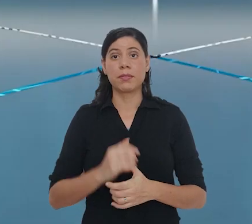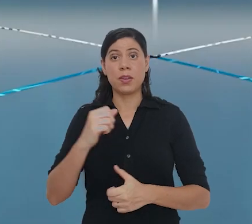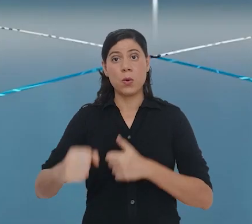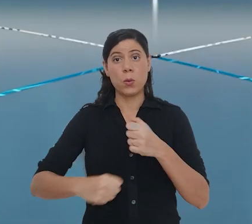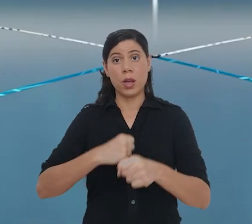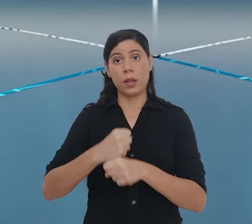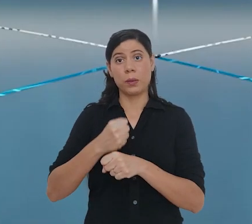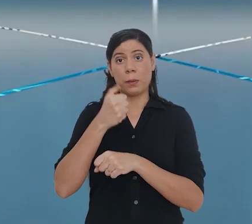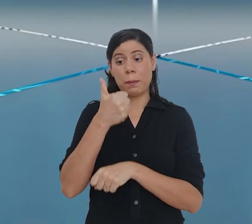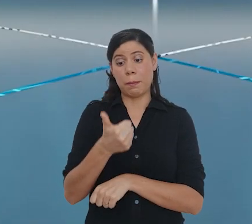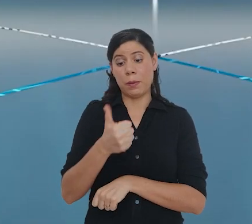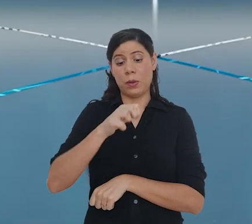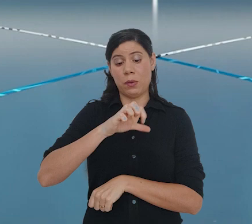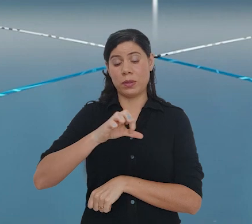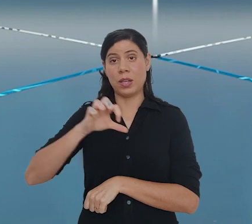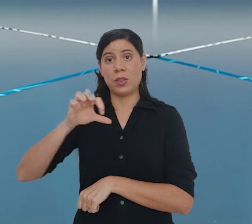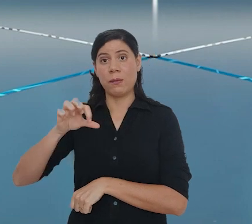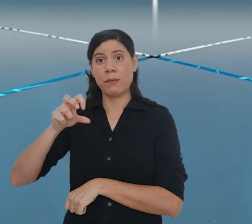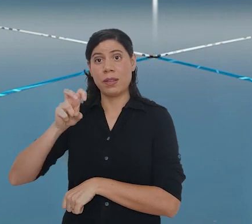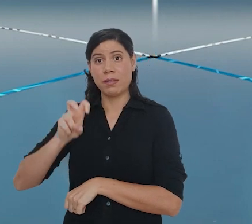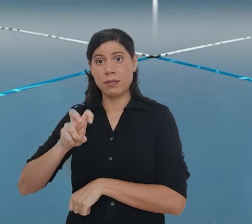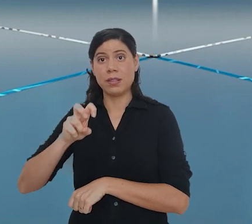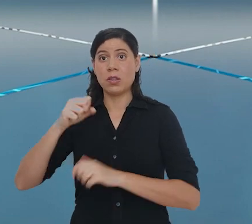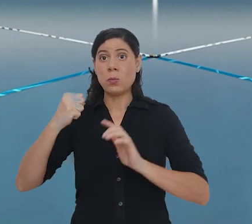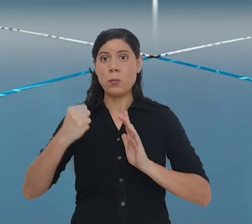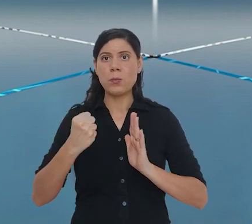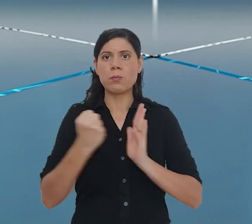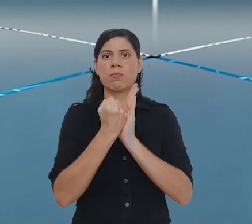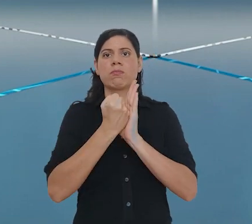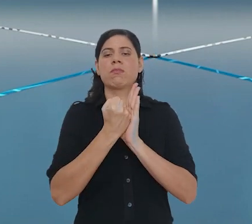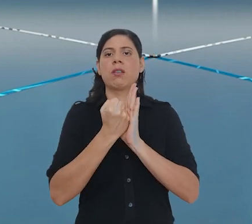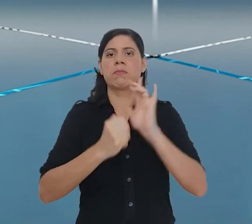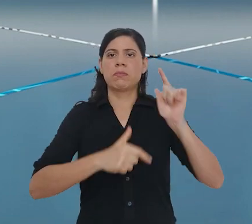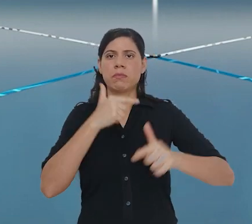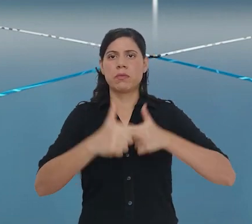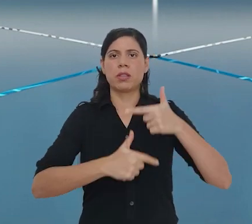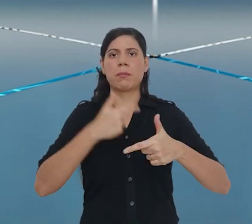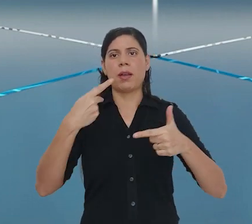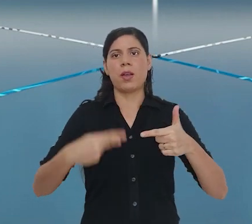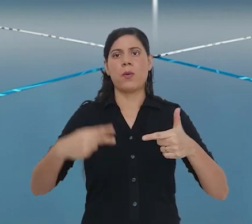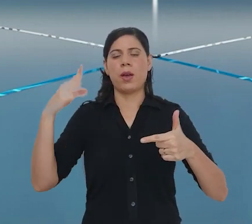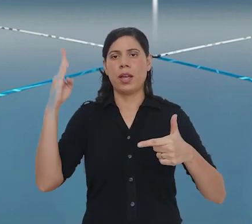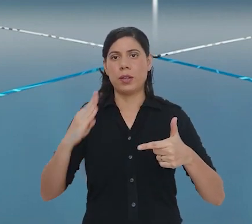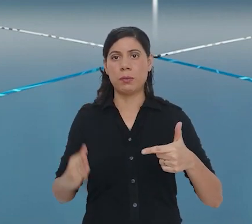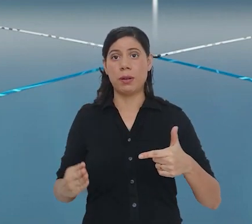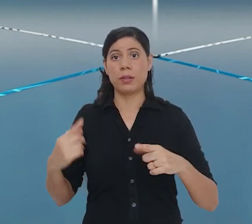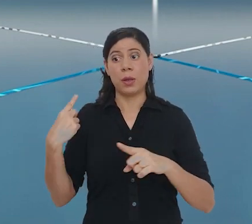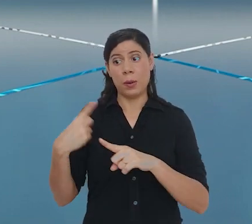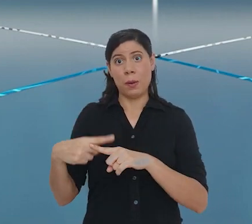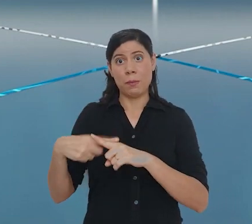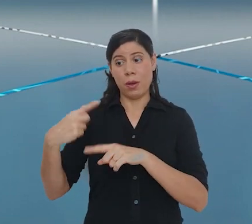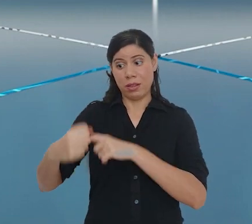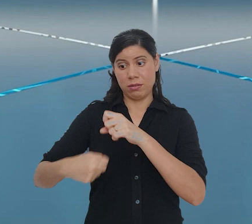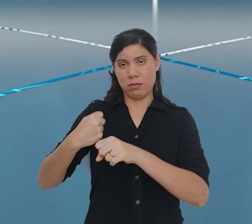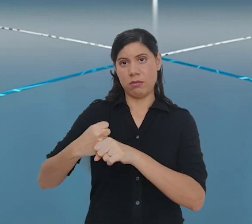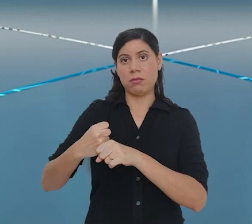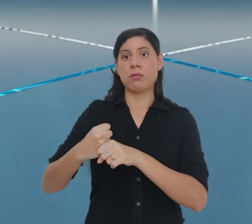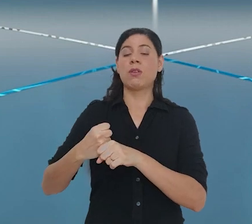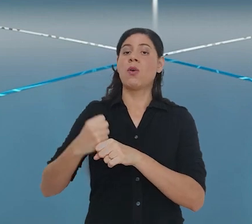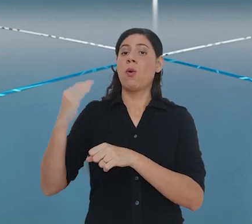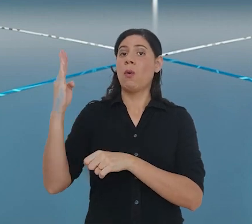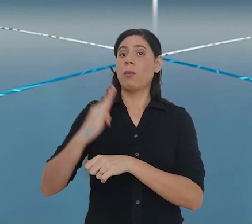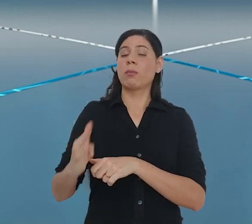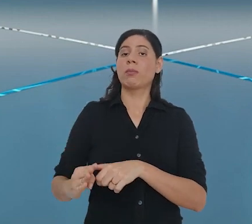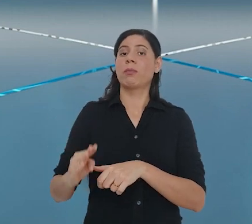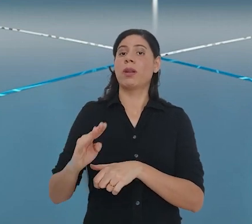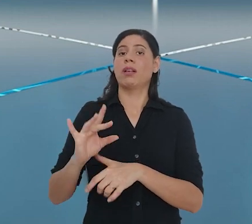O ano de 1995 representa um marco para os trabalhadores no Brasil. Foi nesse ano que o governo brasileiro